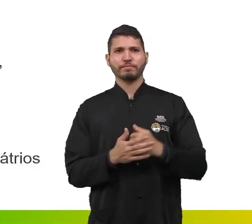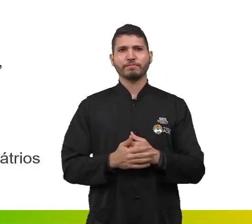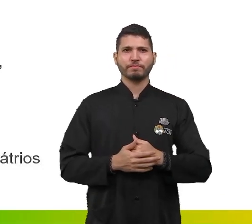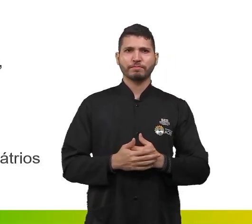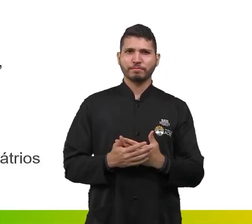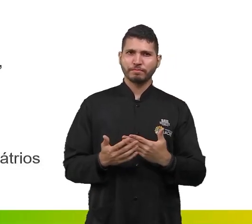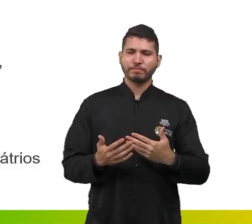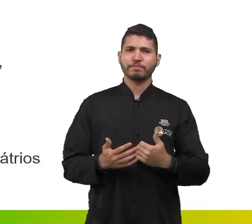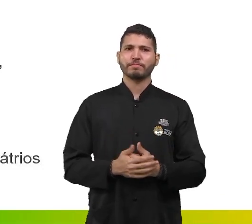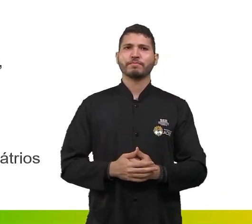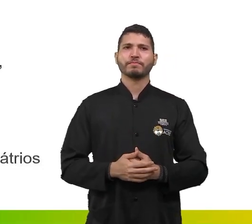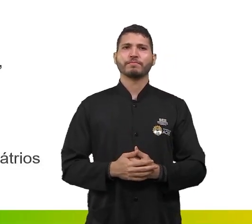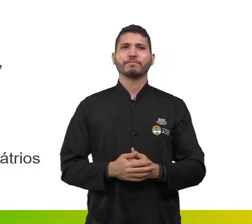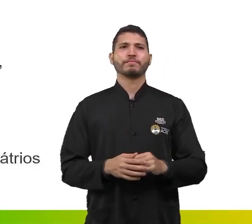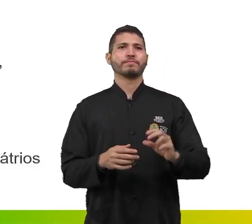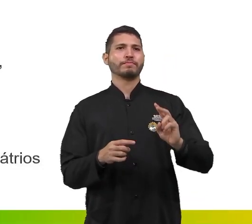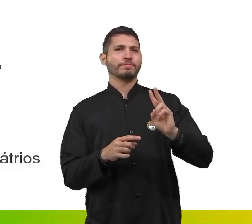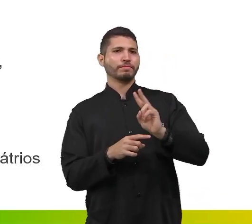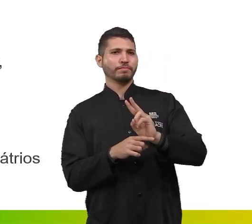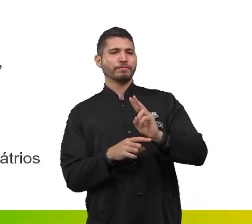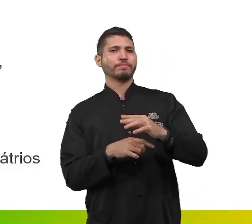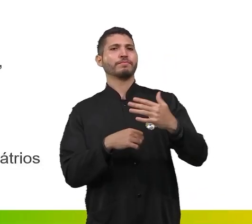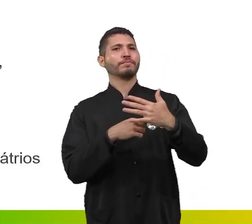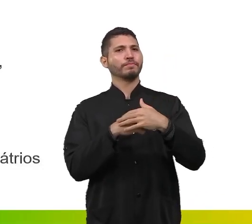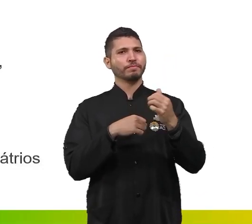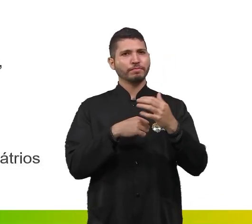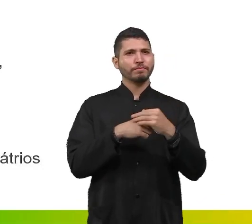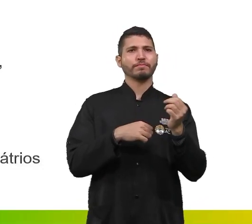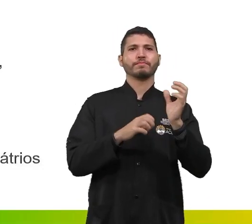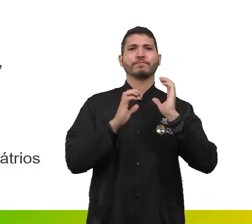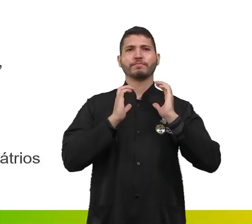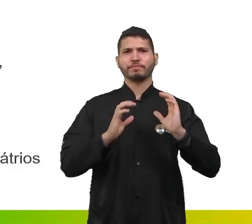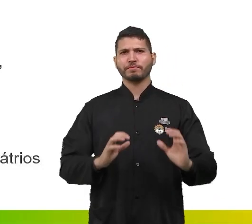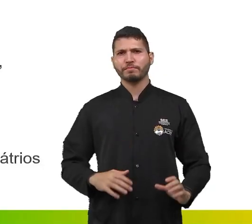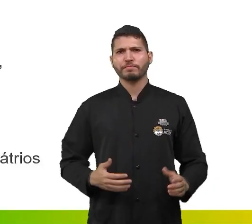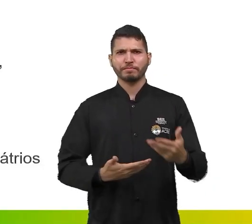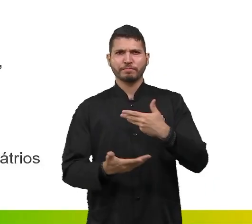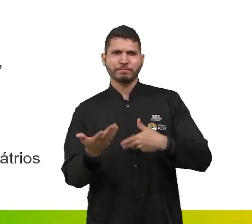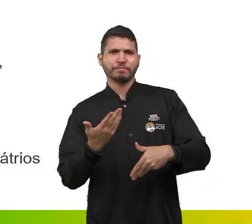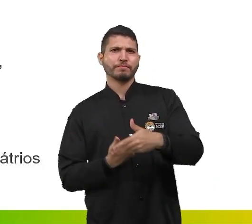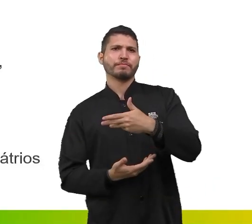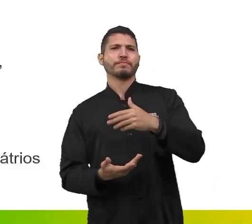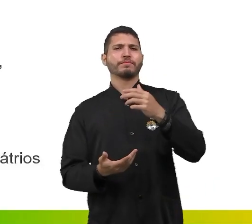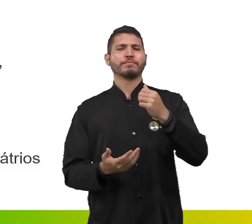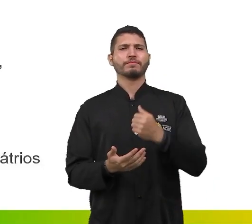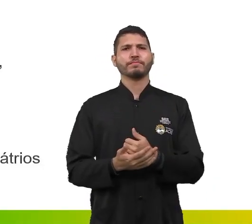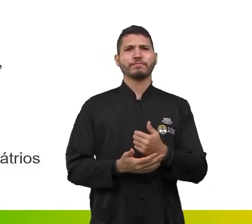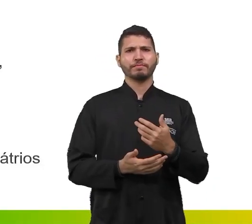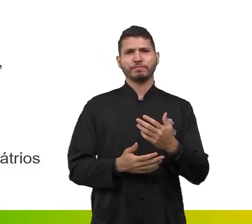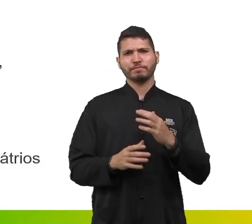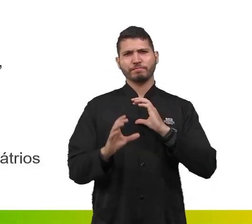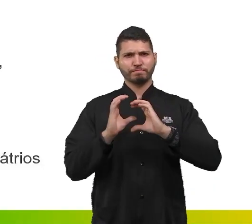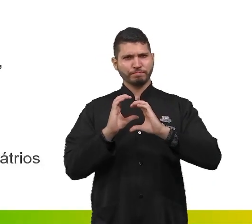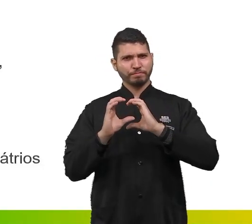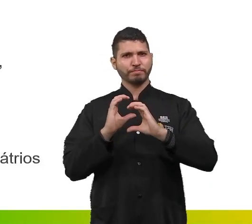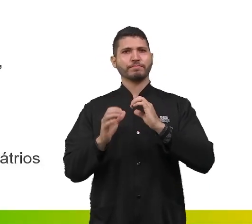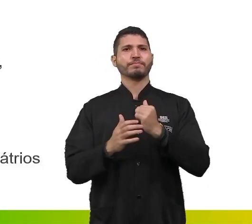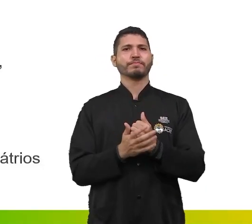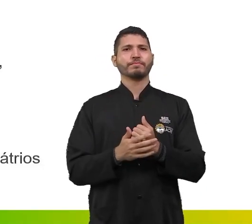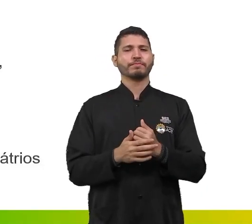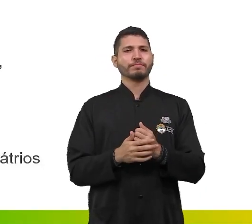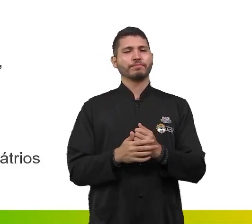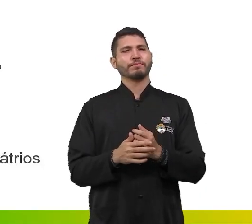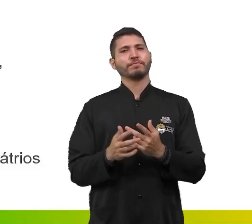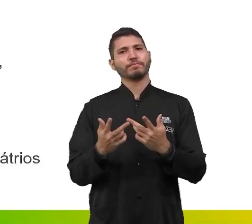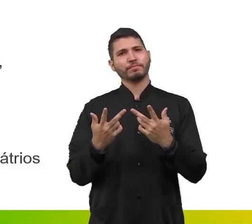cultura, fortalecendo coesão e identidade coletiva por meio do serviço militar. E uma cultura